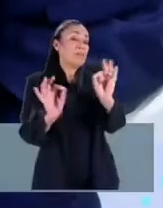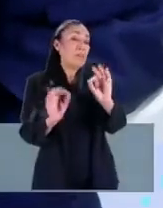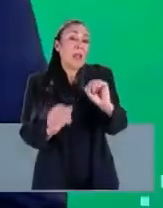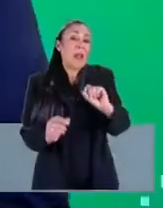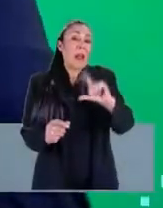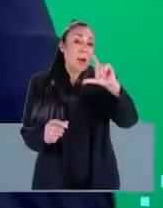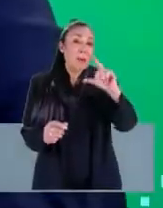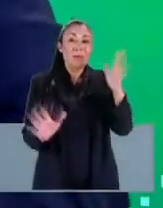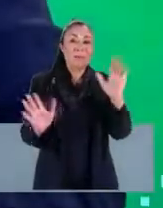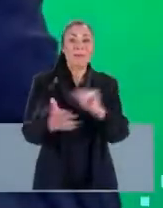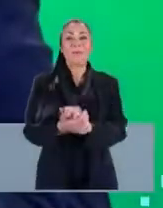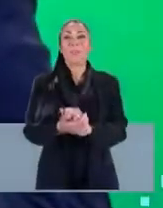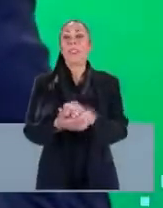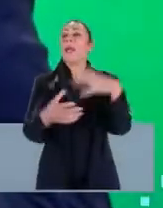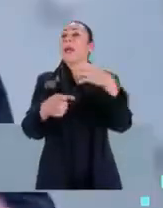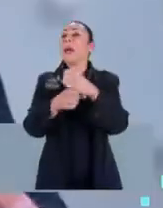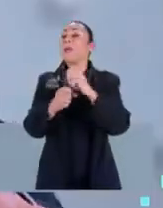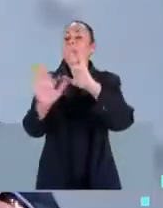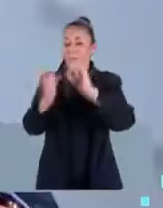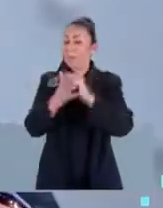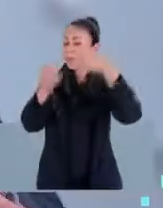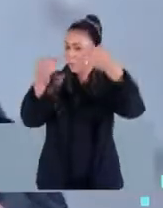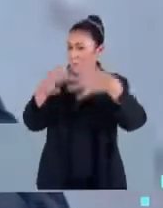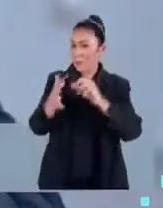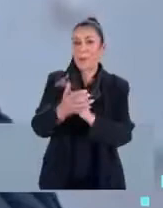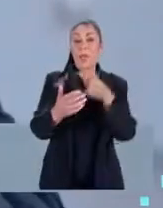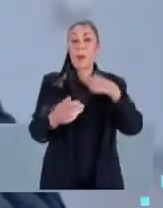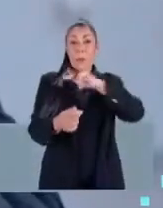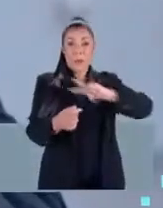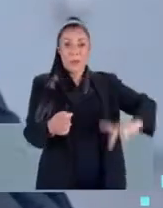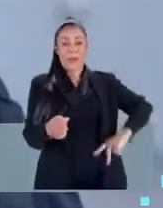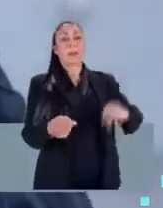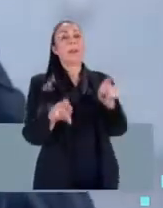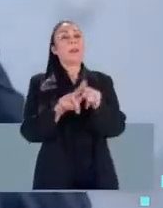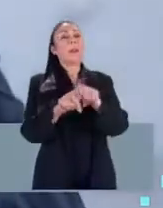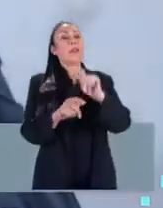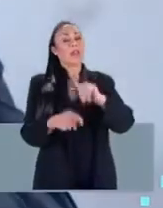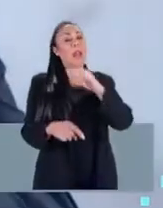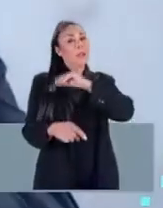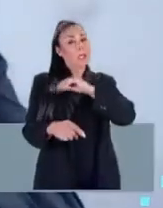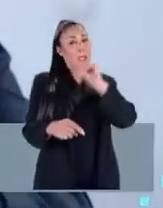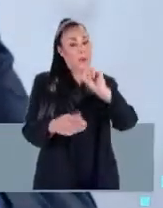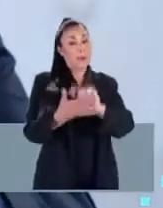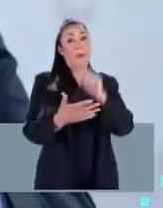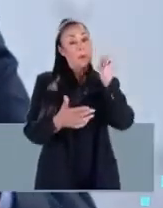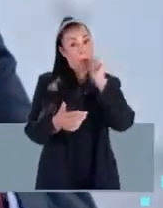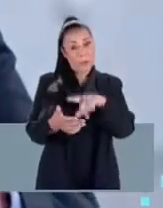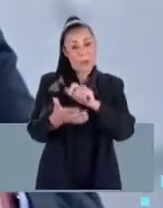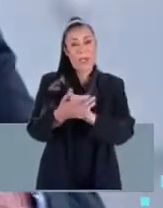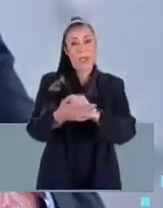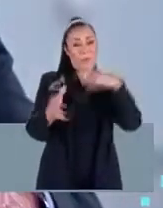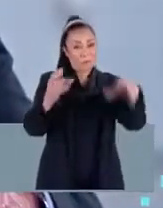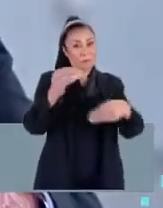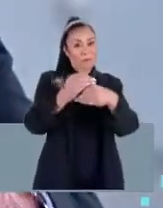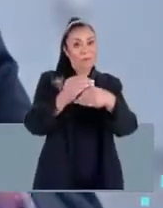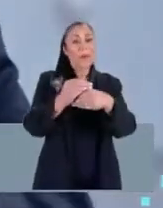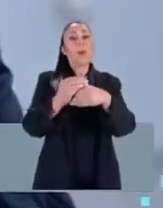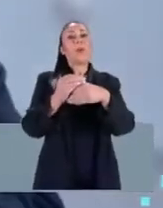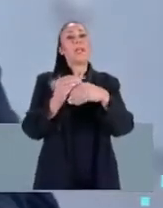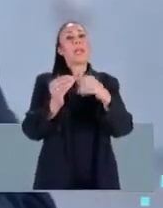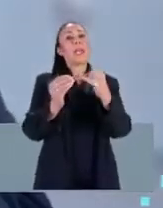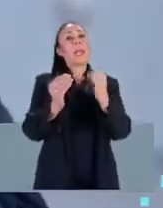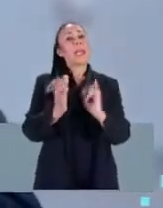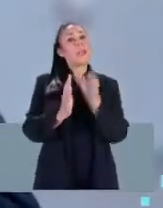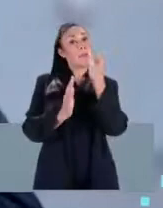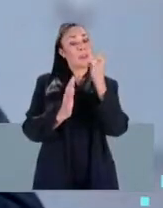que... Veja, deixa eu lhe falar uma coisa. Quando eu fui presidente, a gente aumentava o salário mínimo. Você repunha aquilo que era a inflação